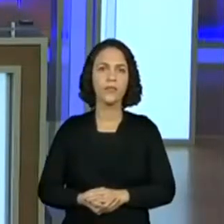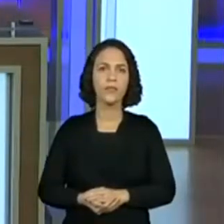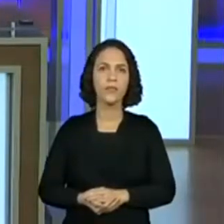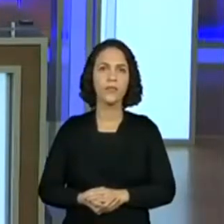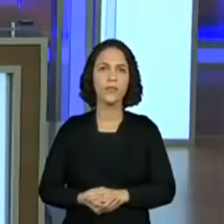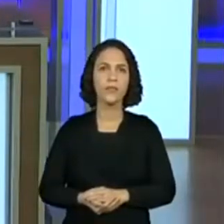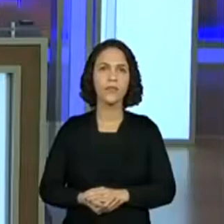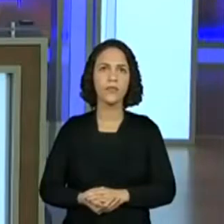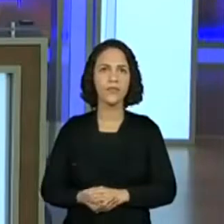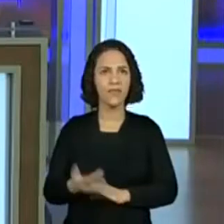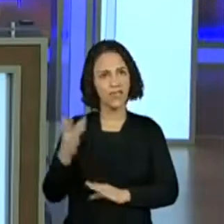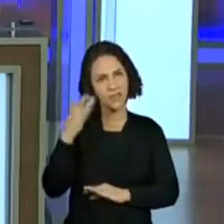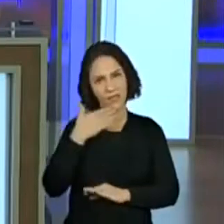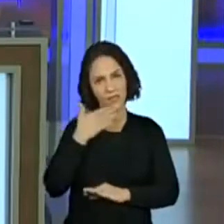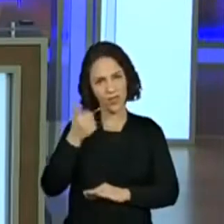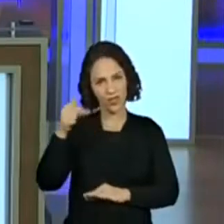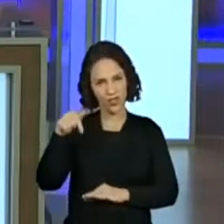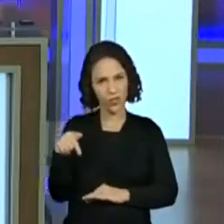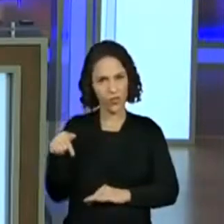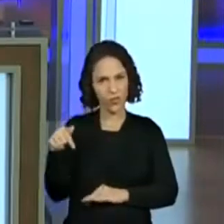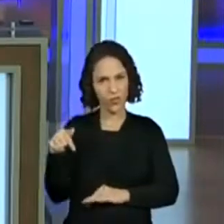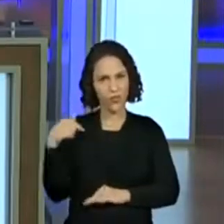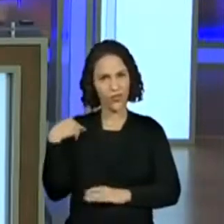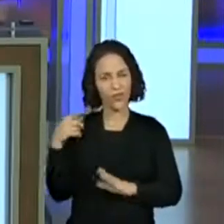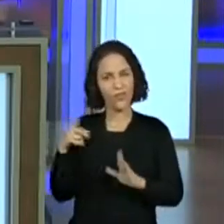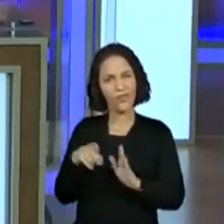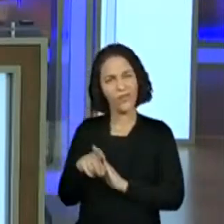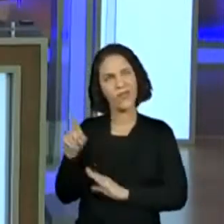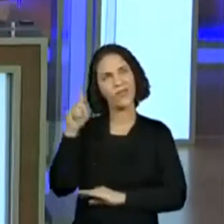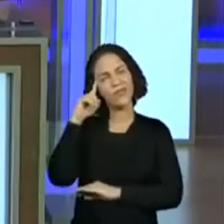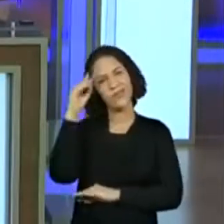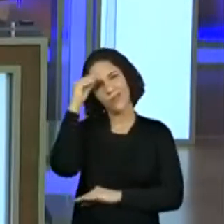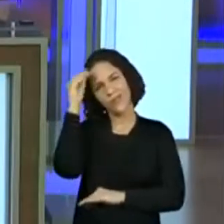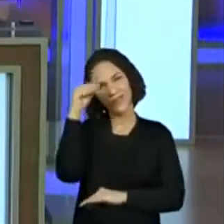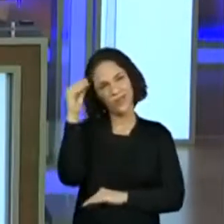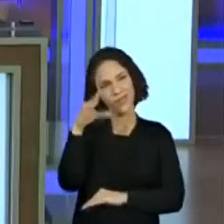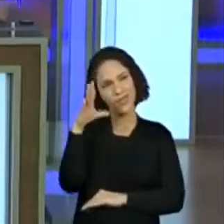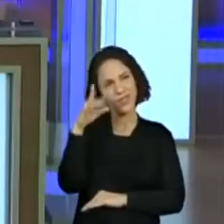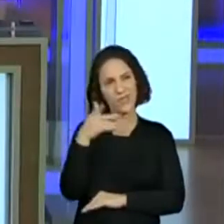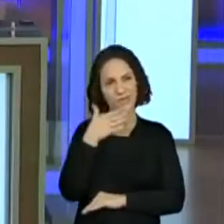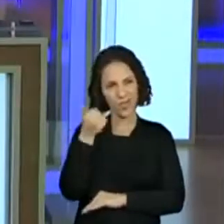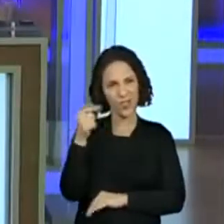O que é que a gente põe no chão? Olha lá, eu perguntando para o Horácio. O que é que a gente coloca no chão?